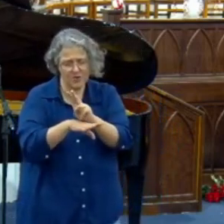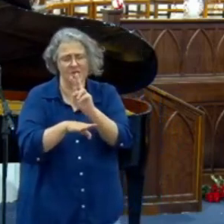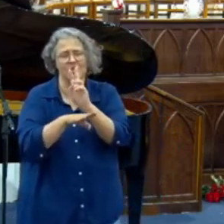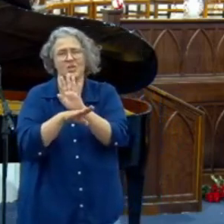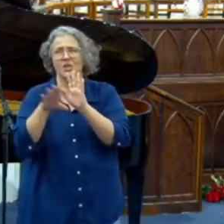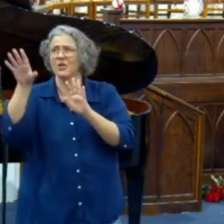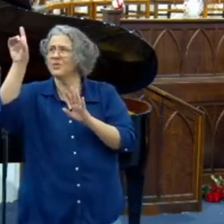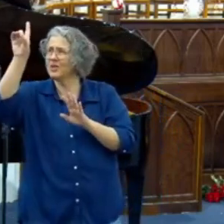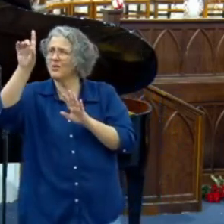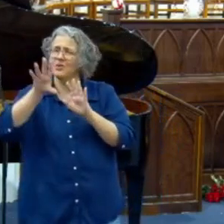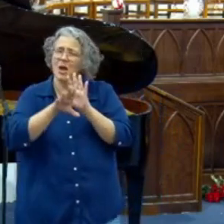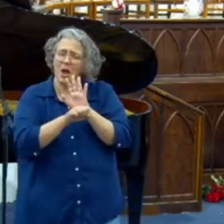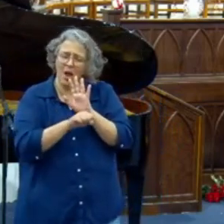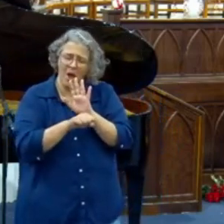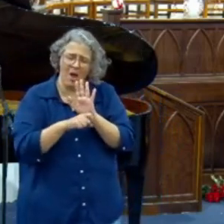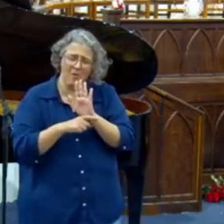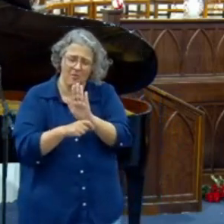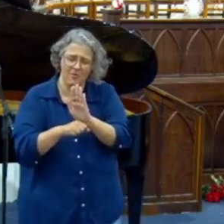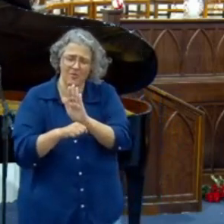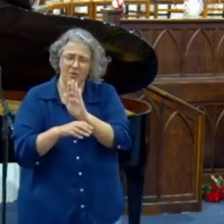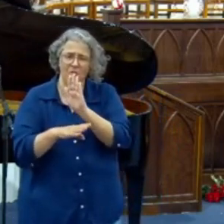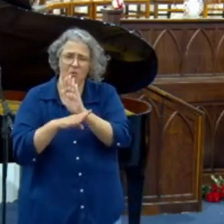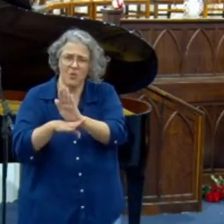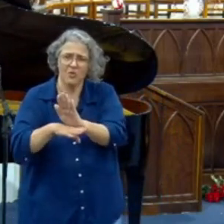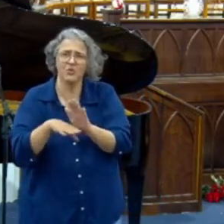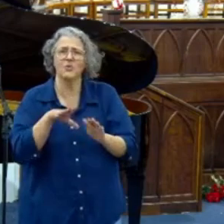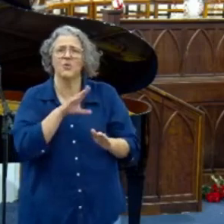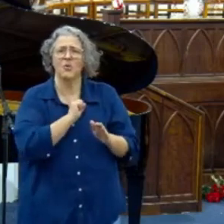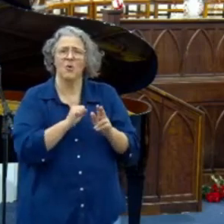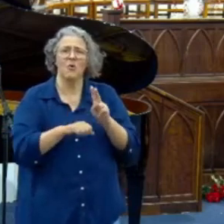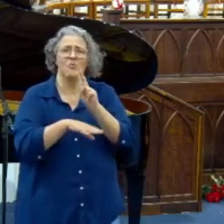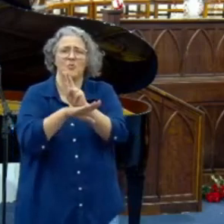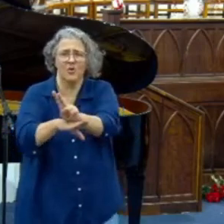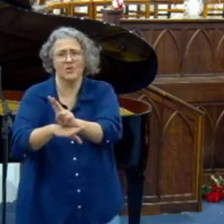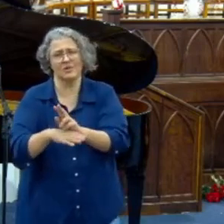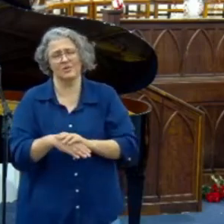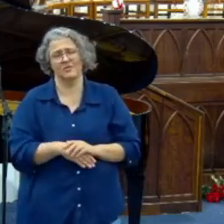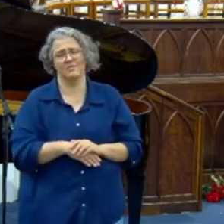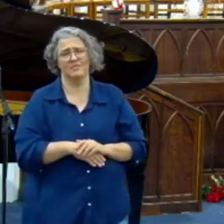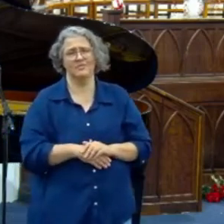homem que amava tanto as propriedades que não quis ser um discípulo, mas dos discípulos eu posso dizer.